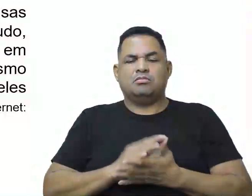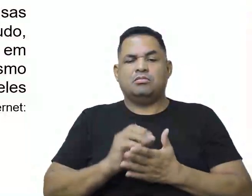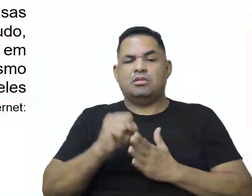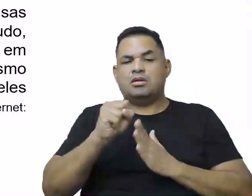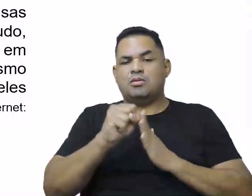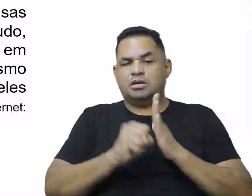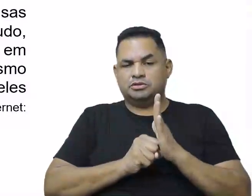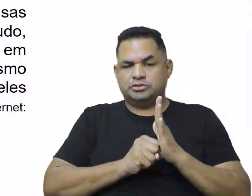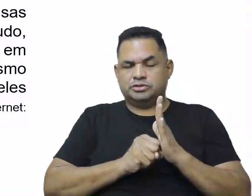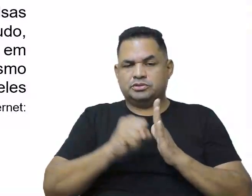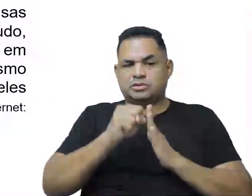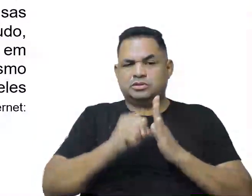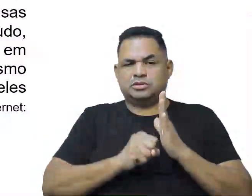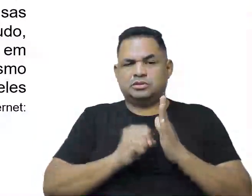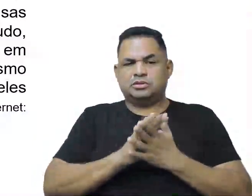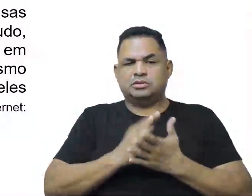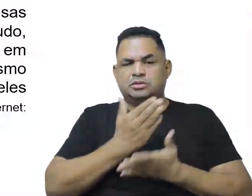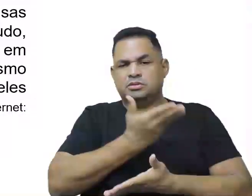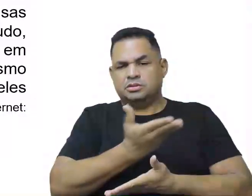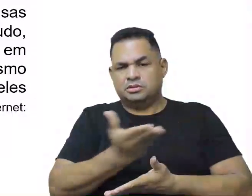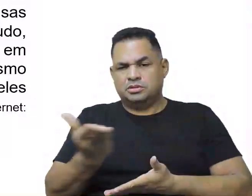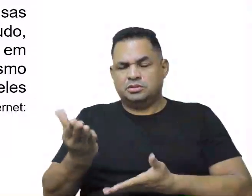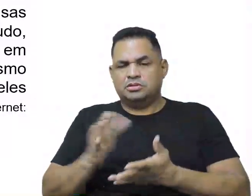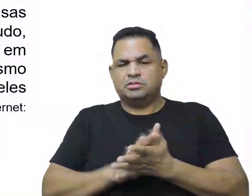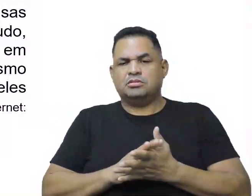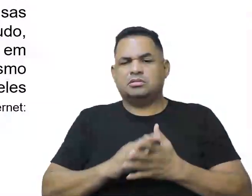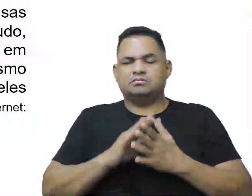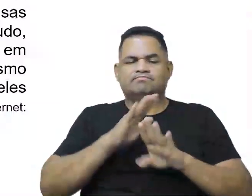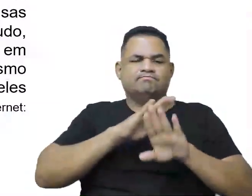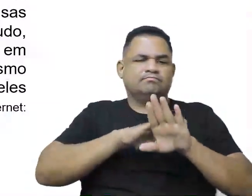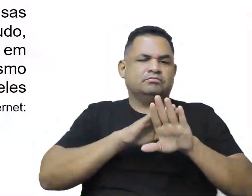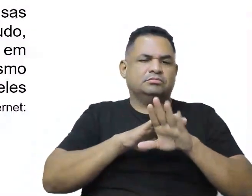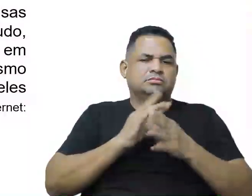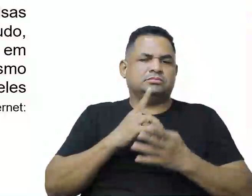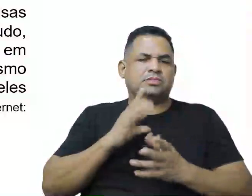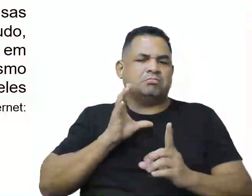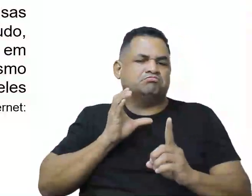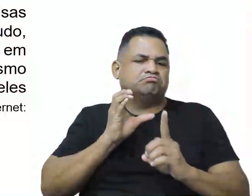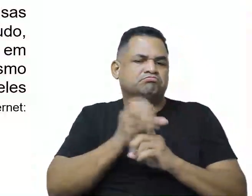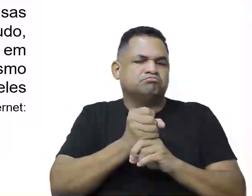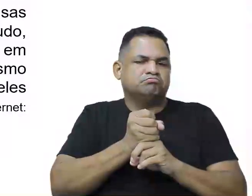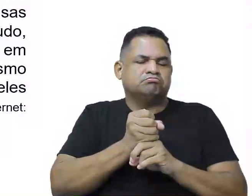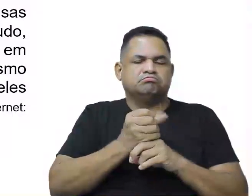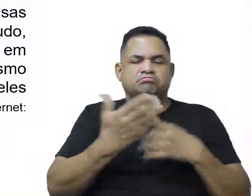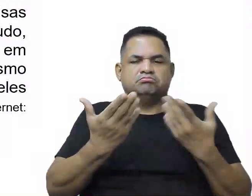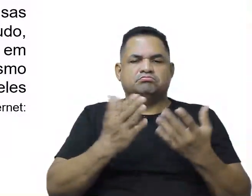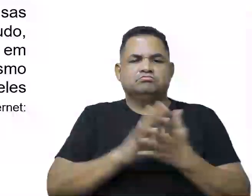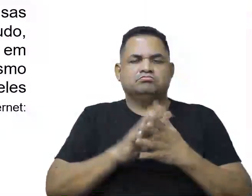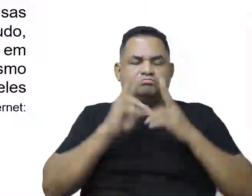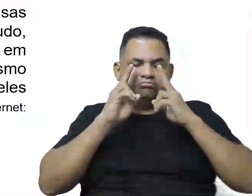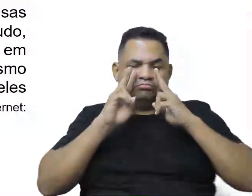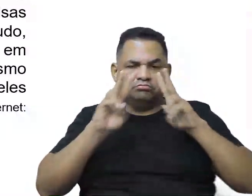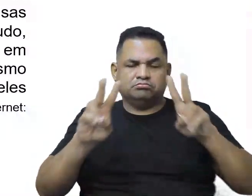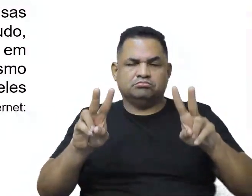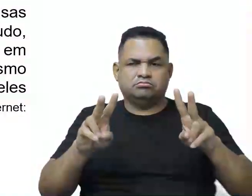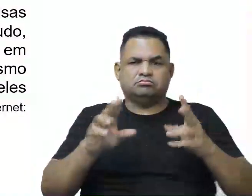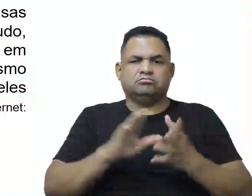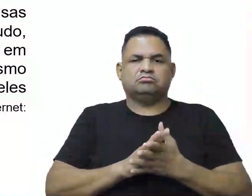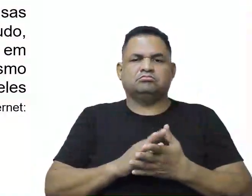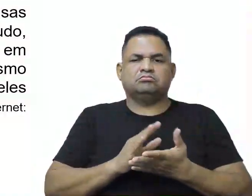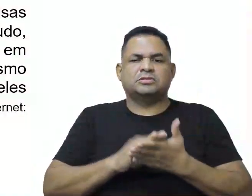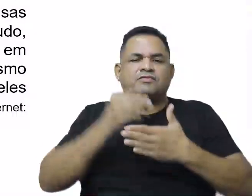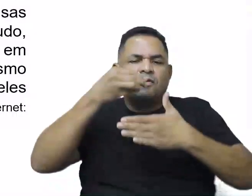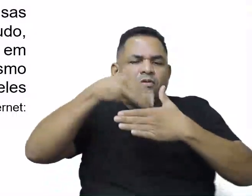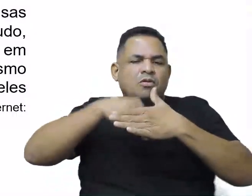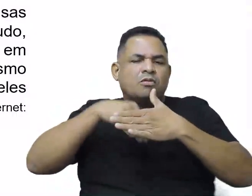ideologia o ocultamento do pensamento quanto que essa ideologia domina né as visões e